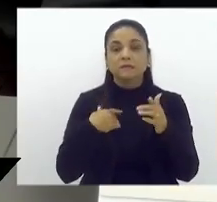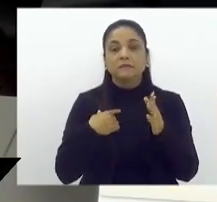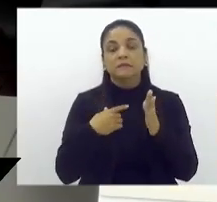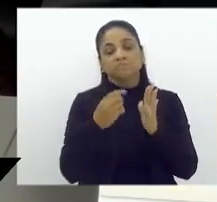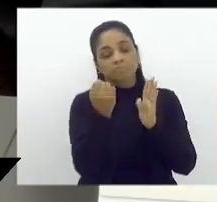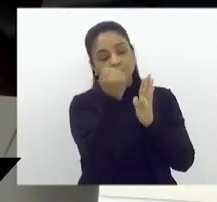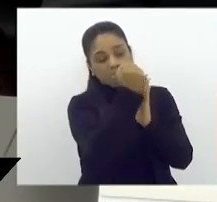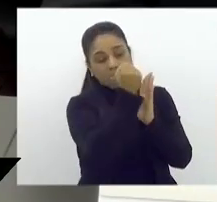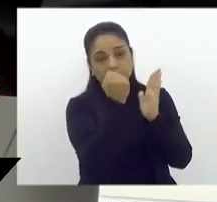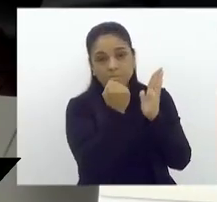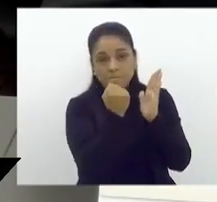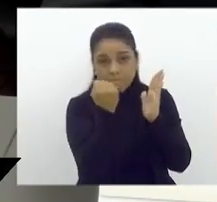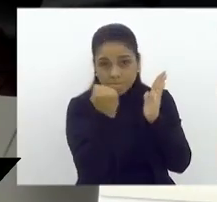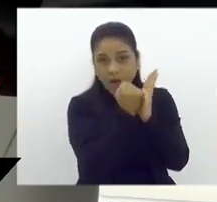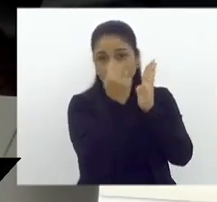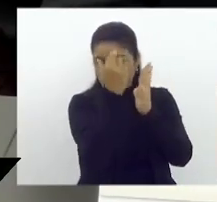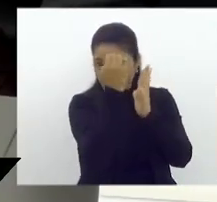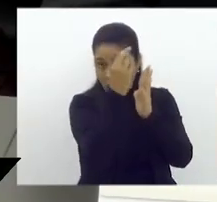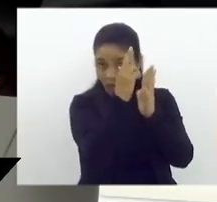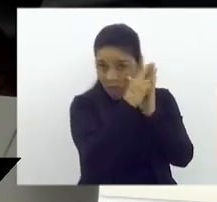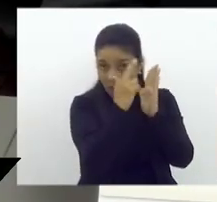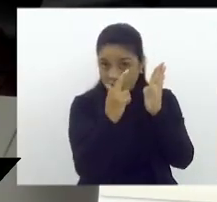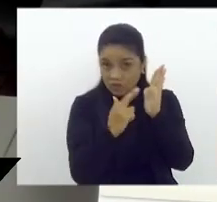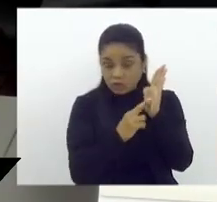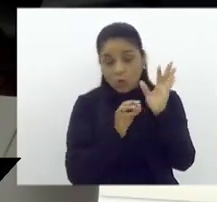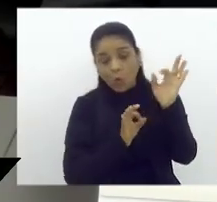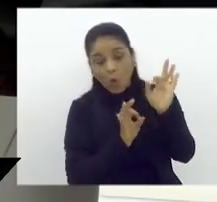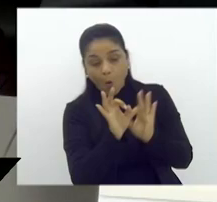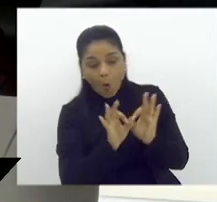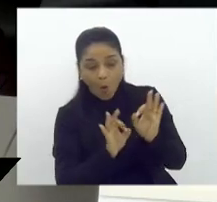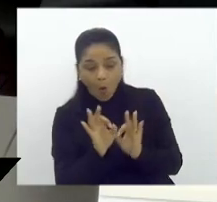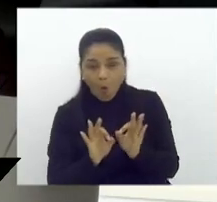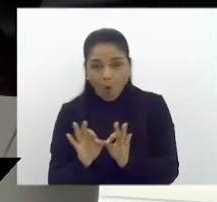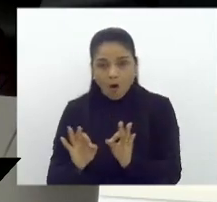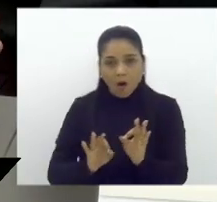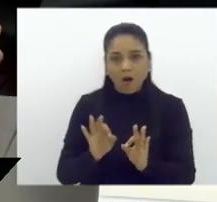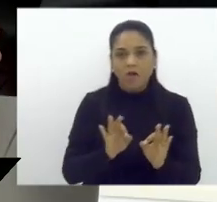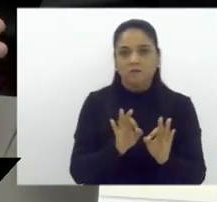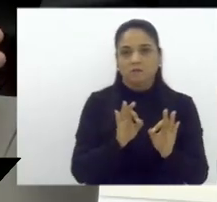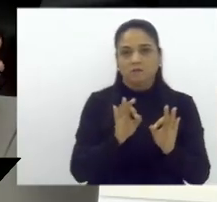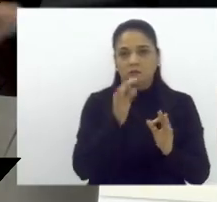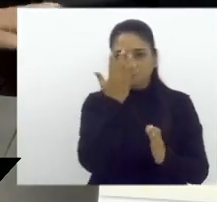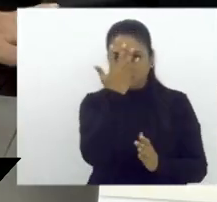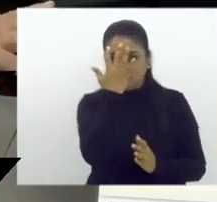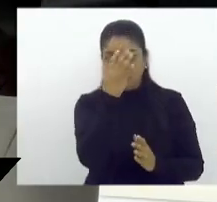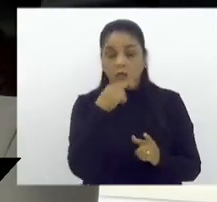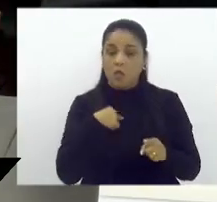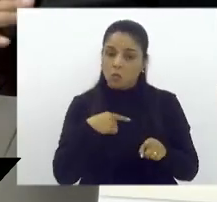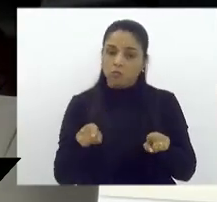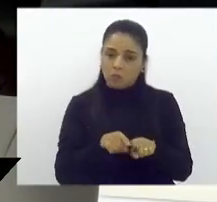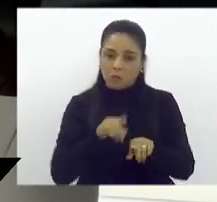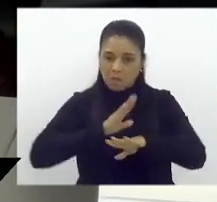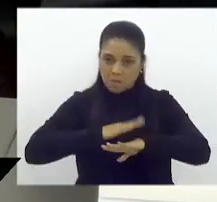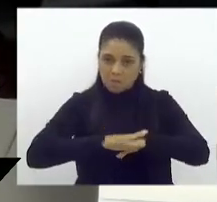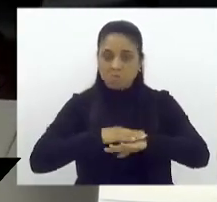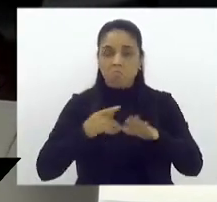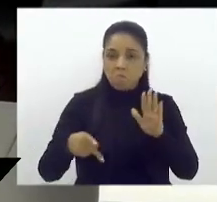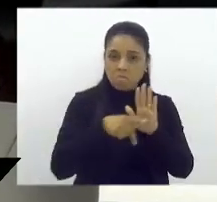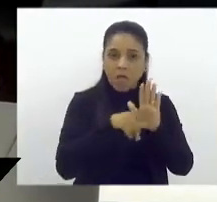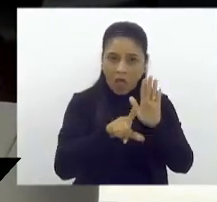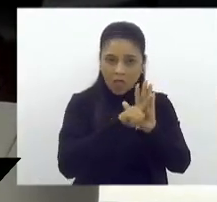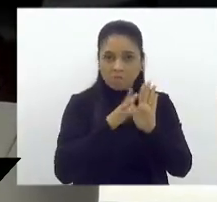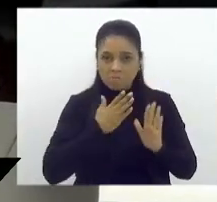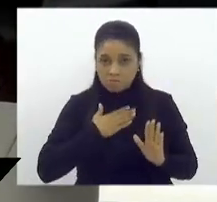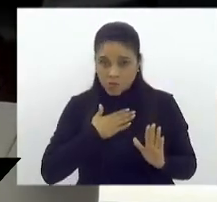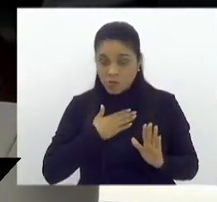vinculado à forma de organizar, a questões e aspectos burocráticos. Eu também apresentei um PL que quero deixar aqui